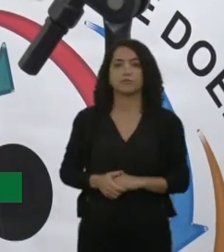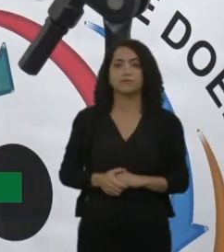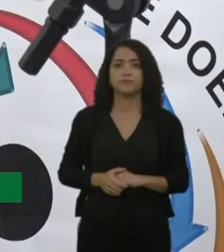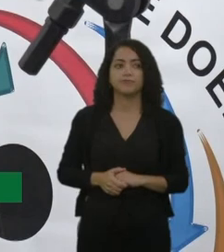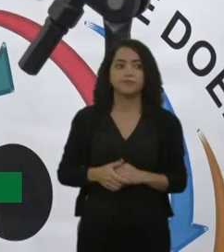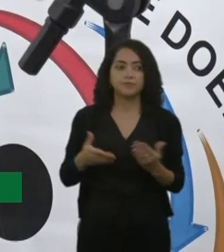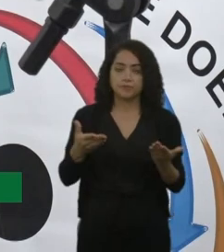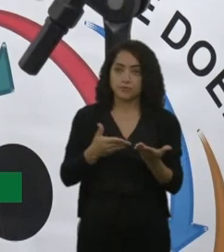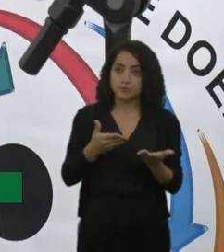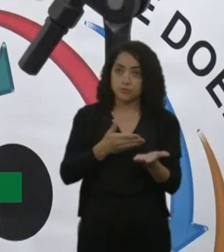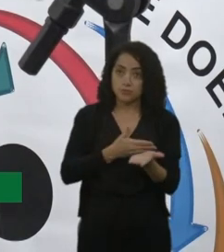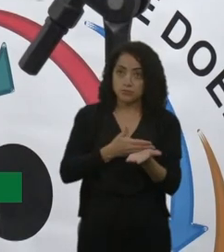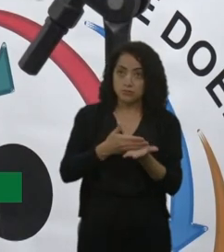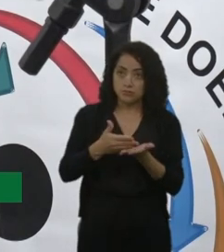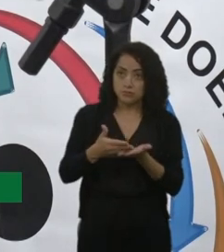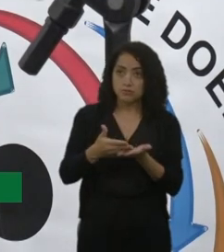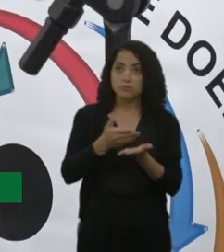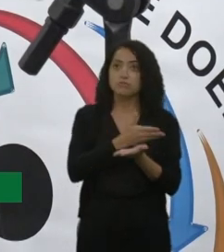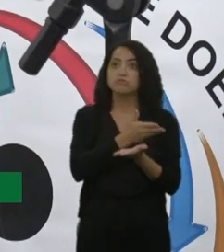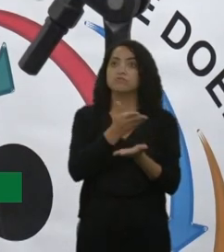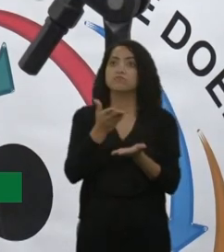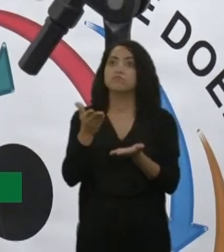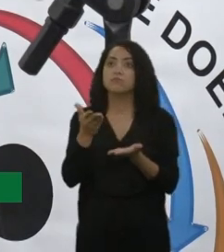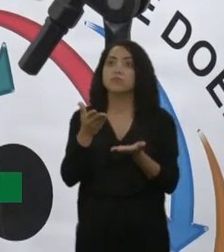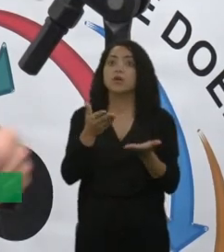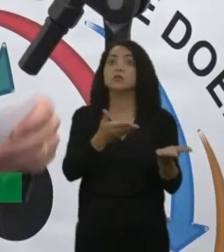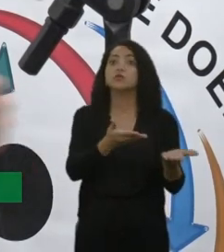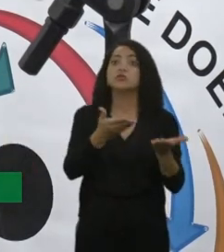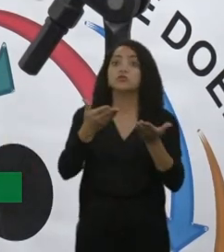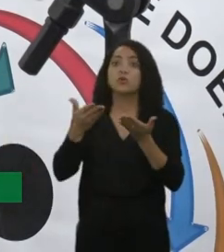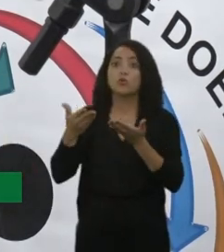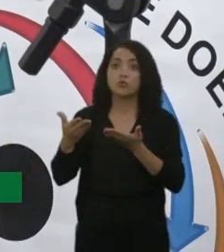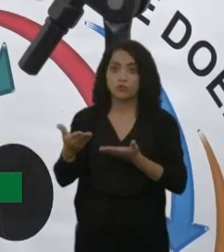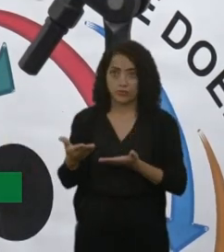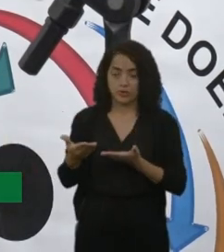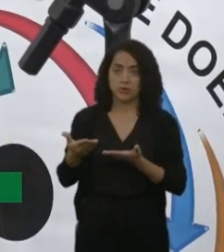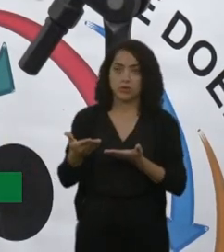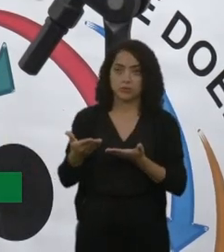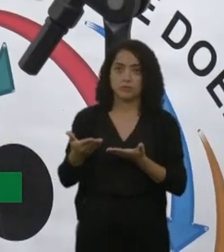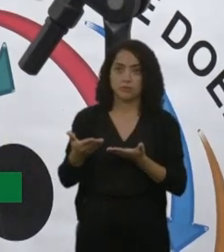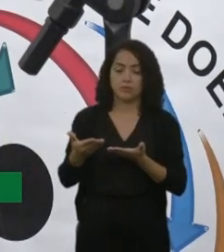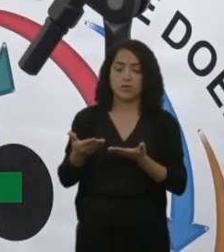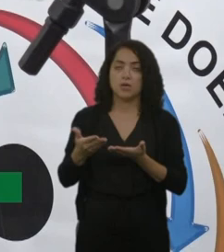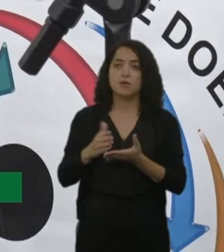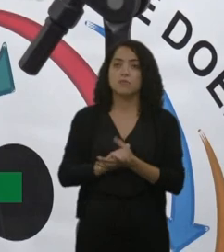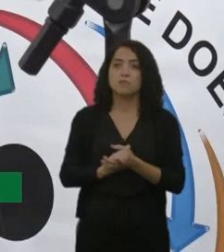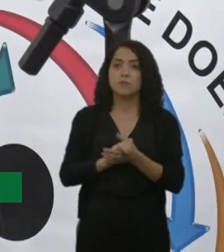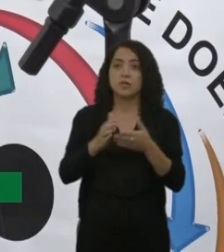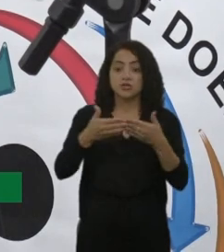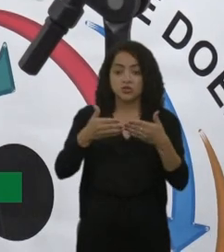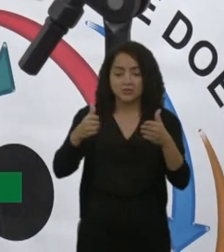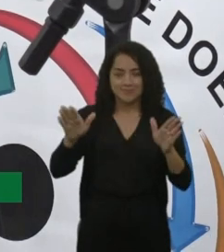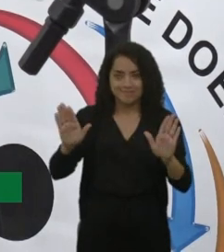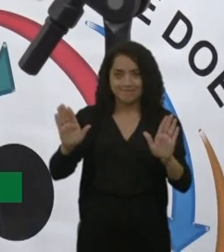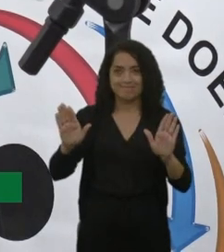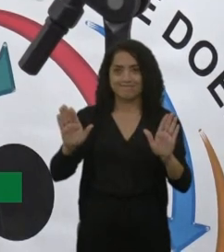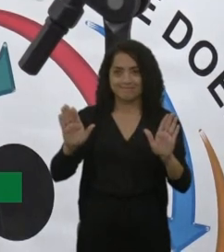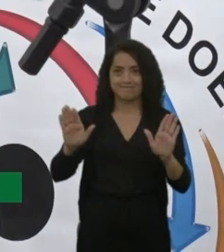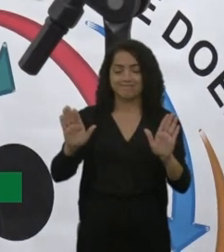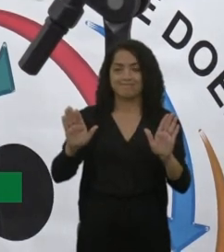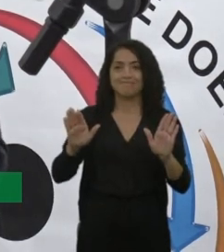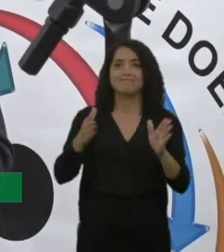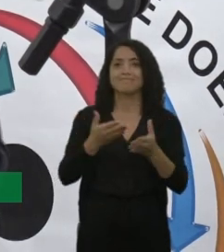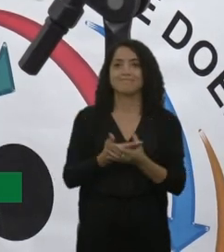Inicialmente, senhoras e senhores, nós convidamos para compor a mesa de abertura, excelentíssimo